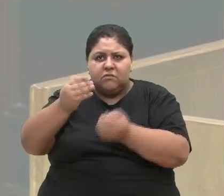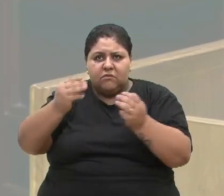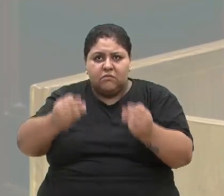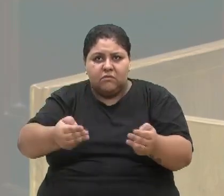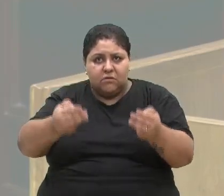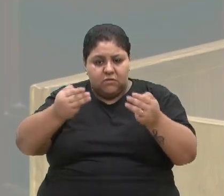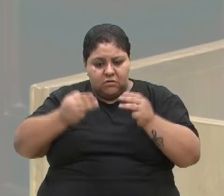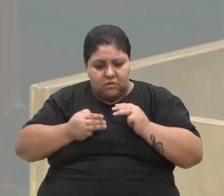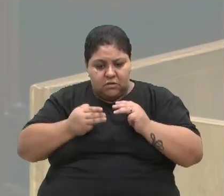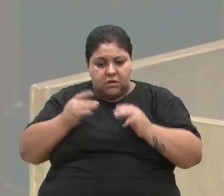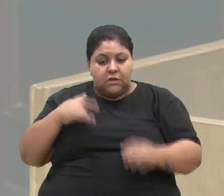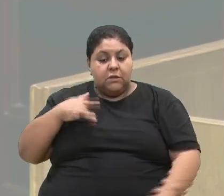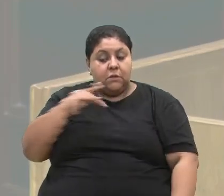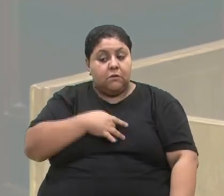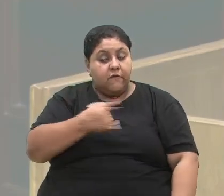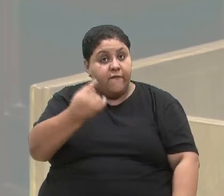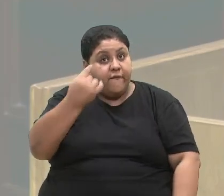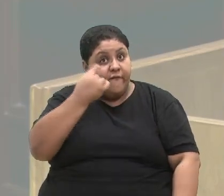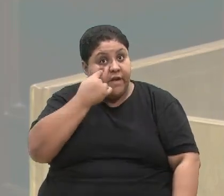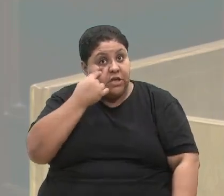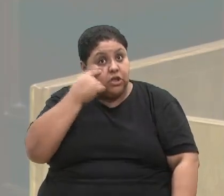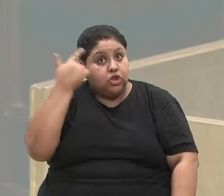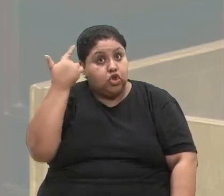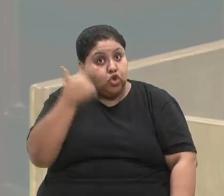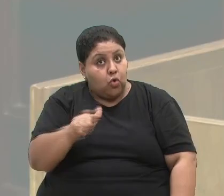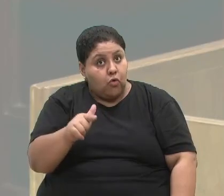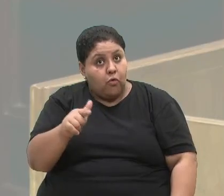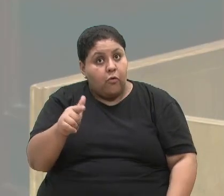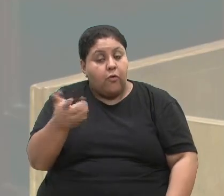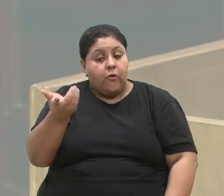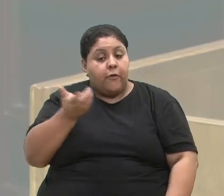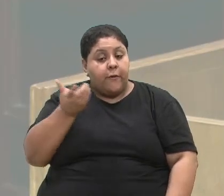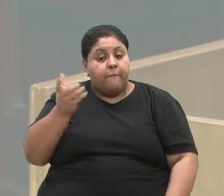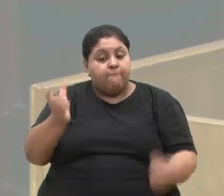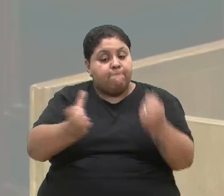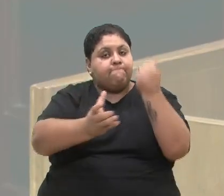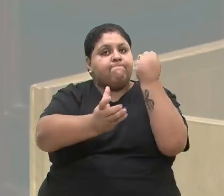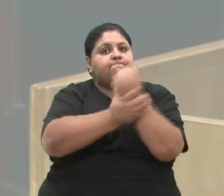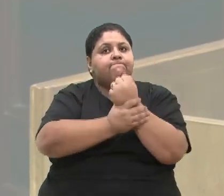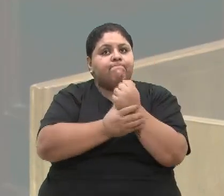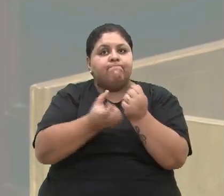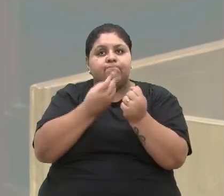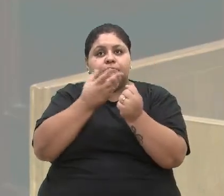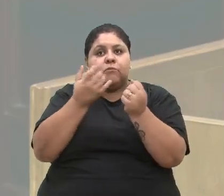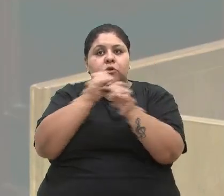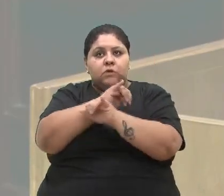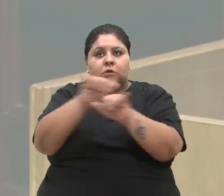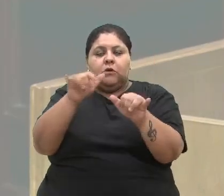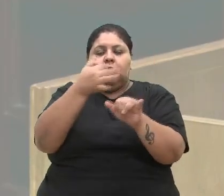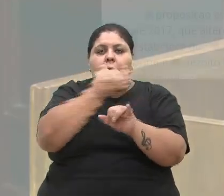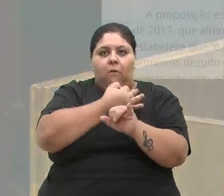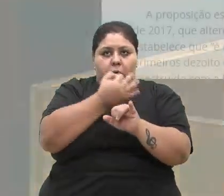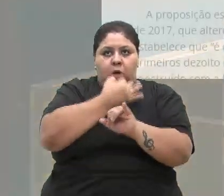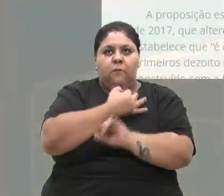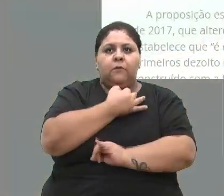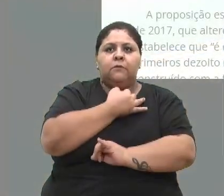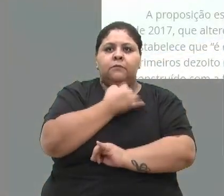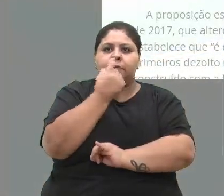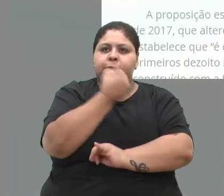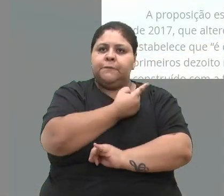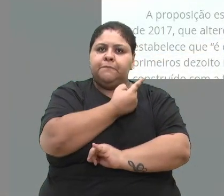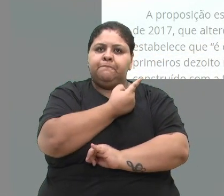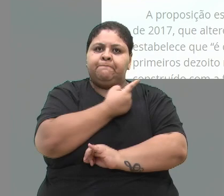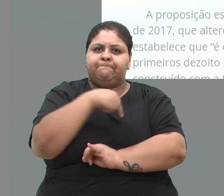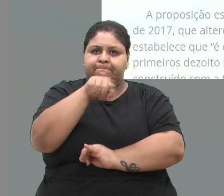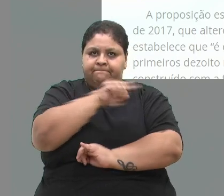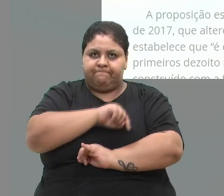Saúde reveja essa posição. Mas eu quero aqui garantir e trazer uma boa notícia, porque em Caxias do Sul, nós,